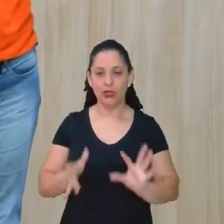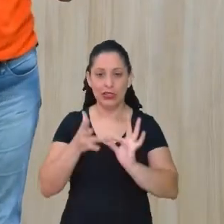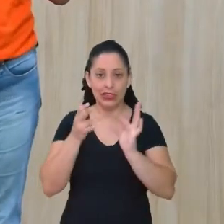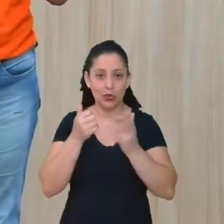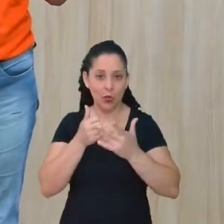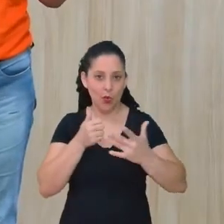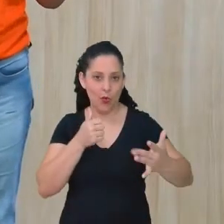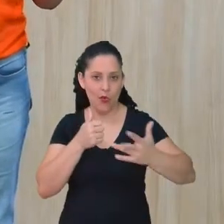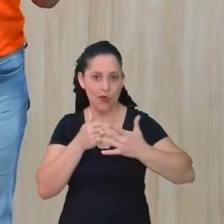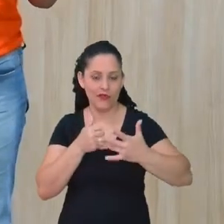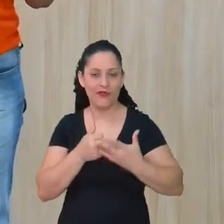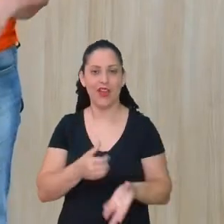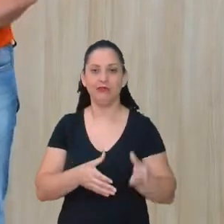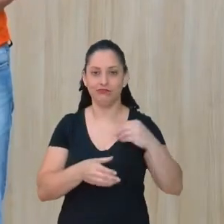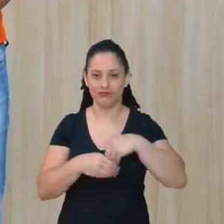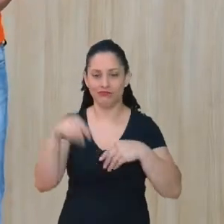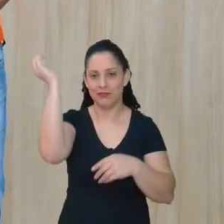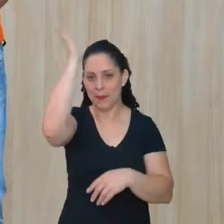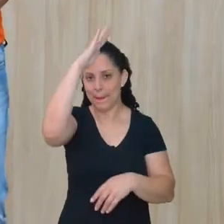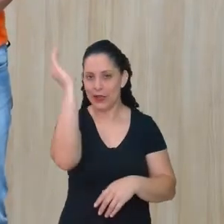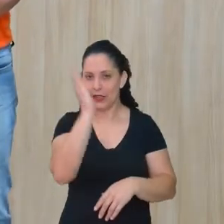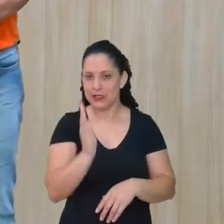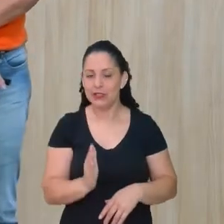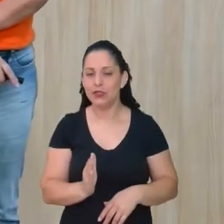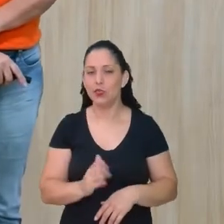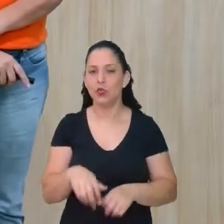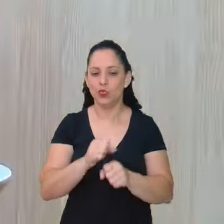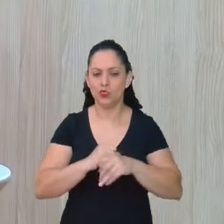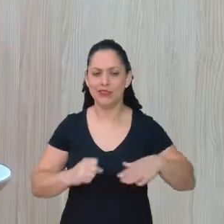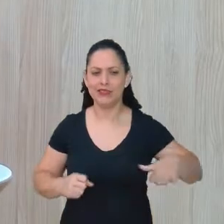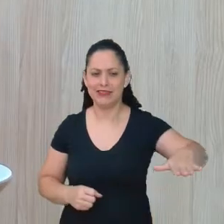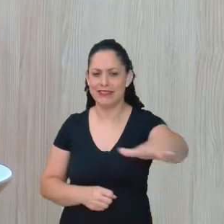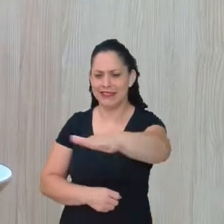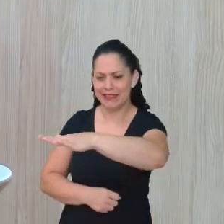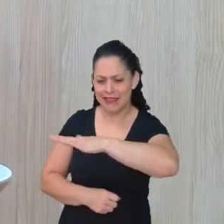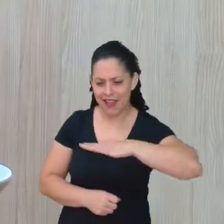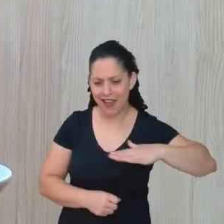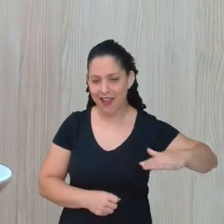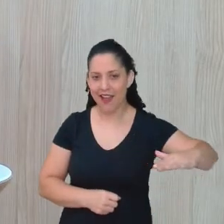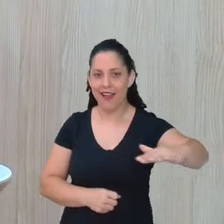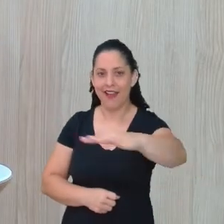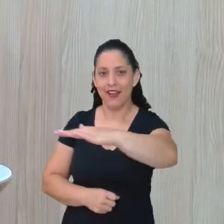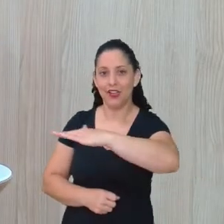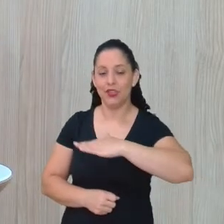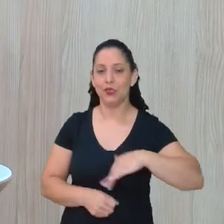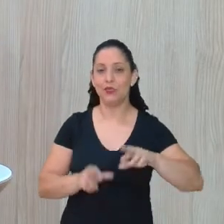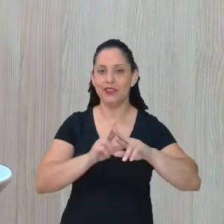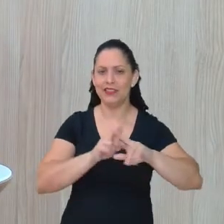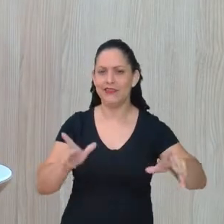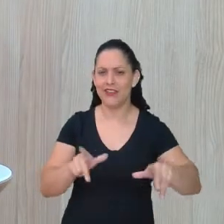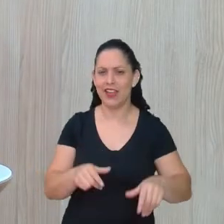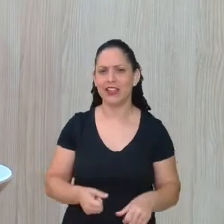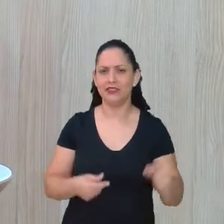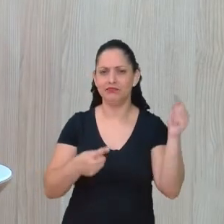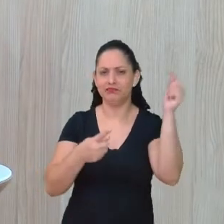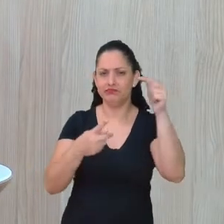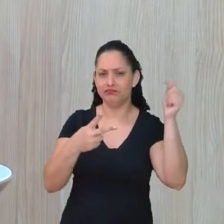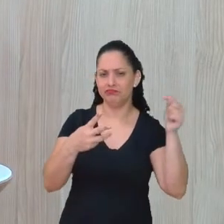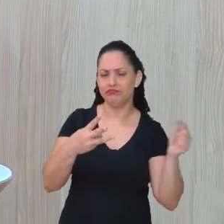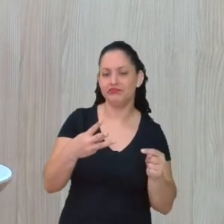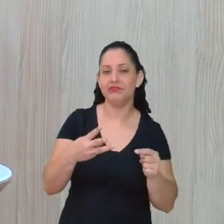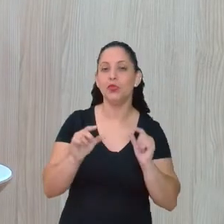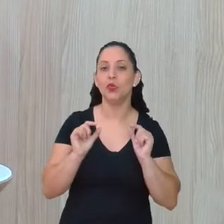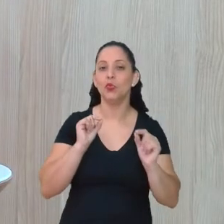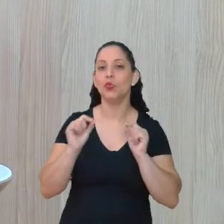não me engano. Isso. né? Que o cenário ele fez 3 níveis, que são os níveis